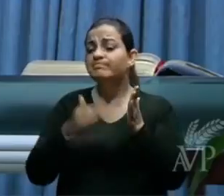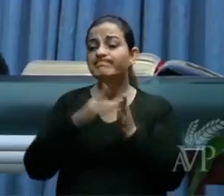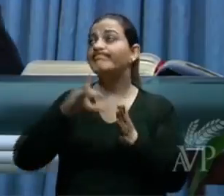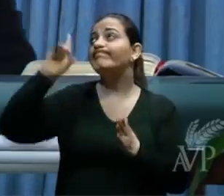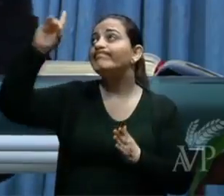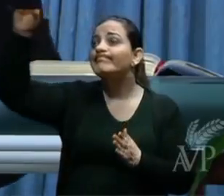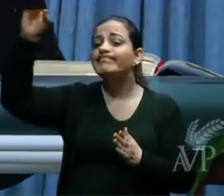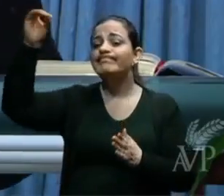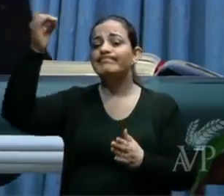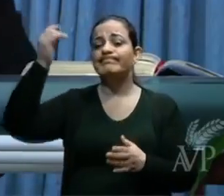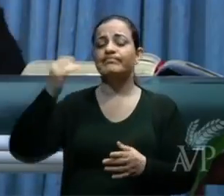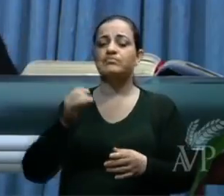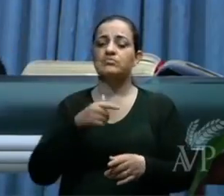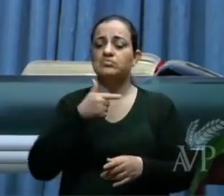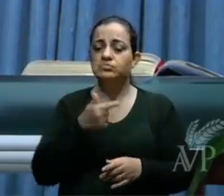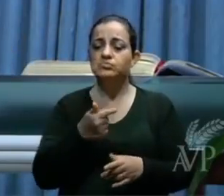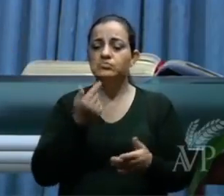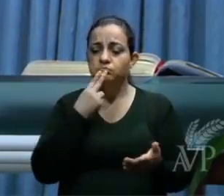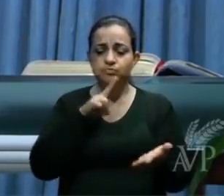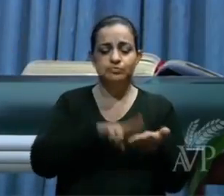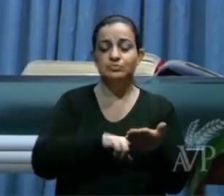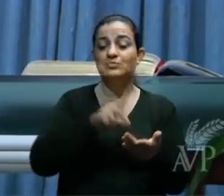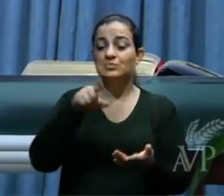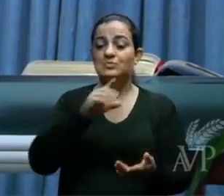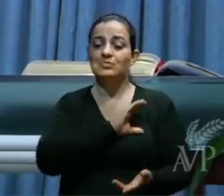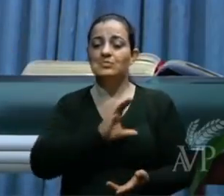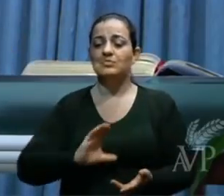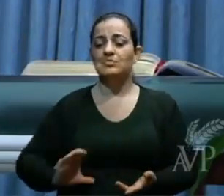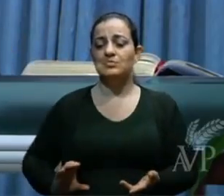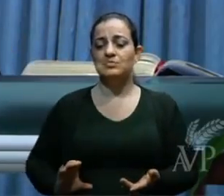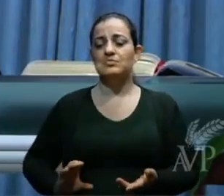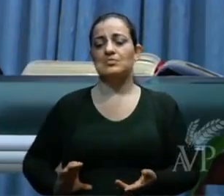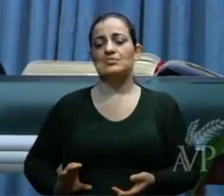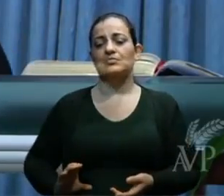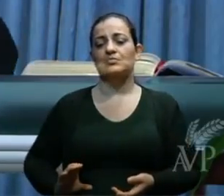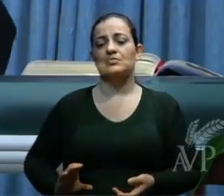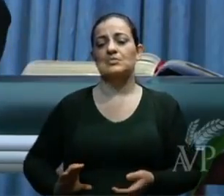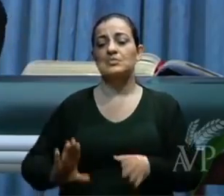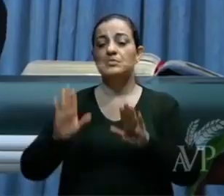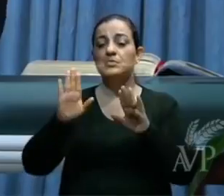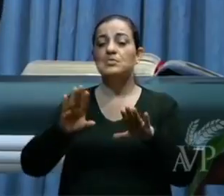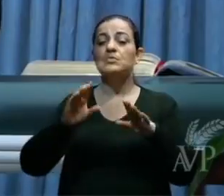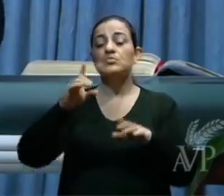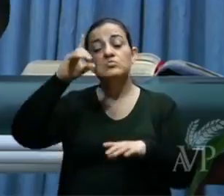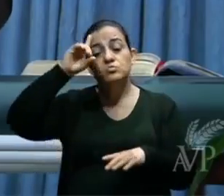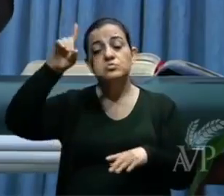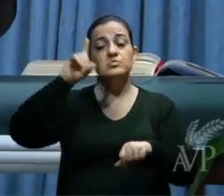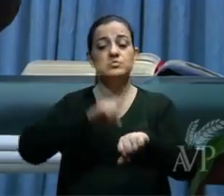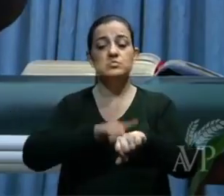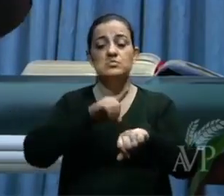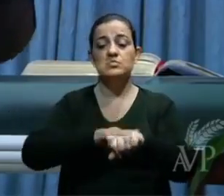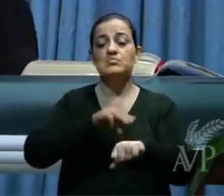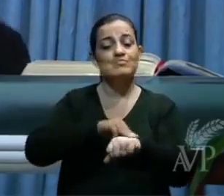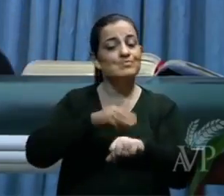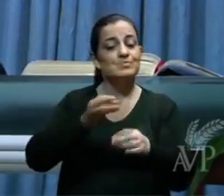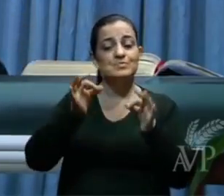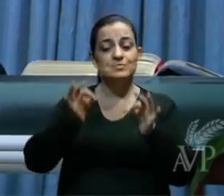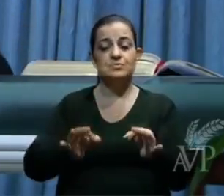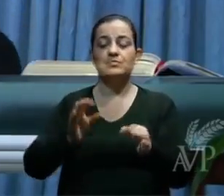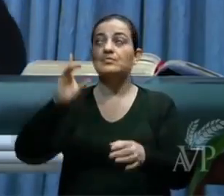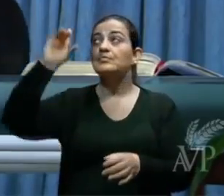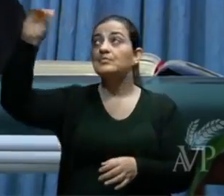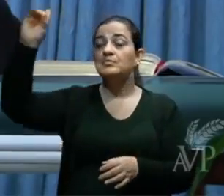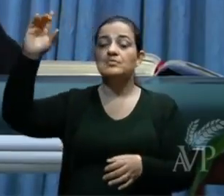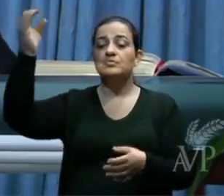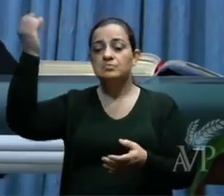o sétimo selo é cristo e aquele é o dia ea hora o momento que cristo vai vir